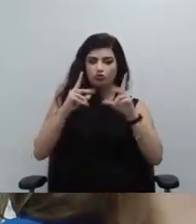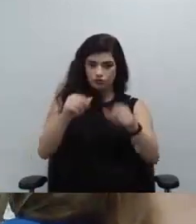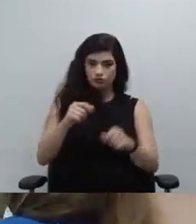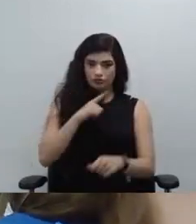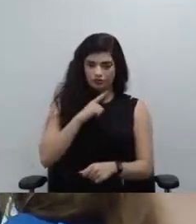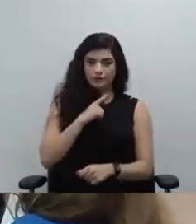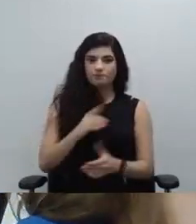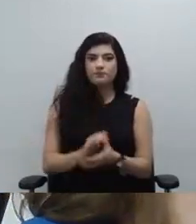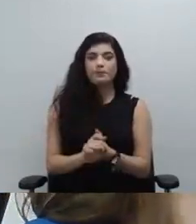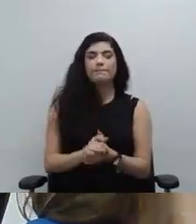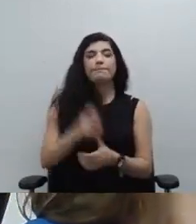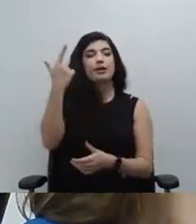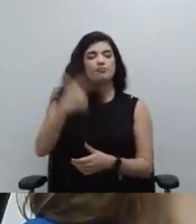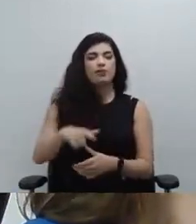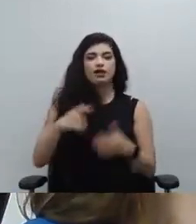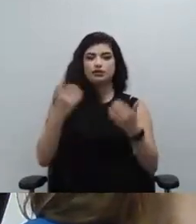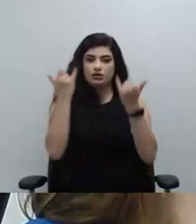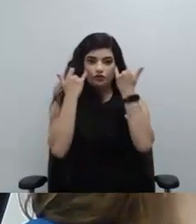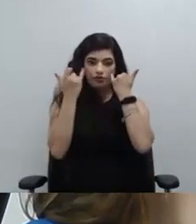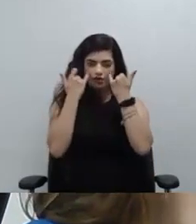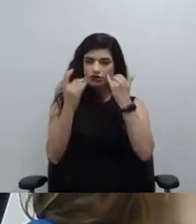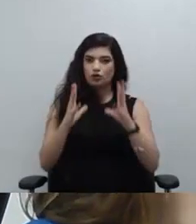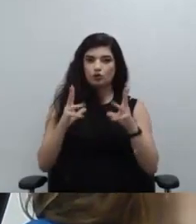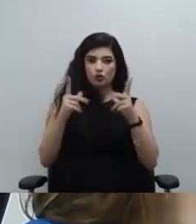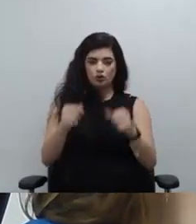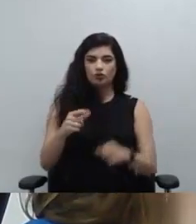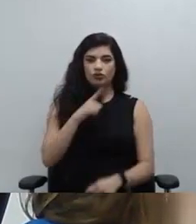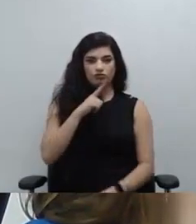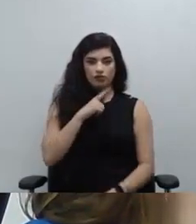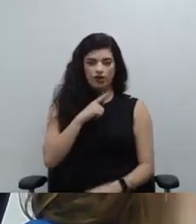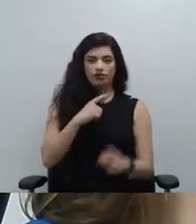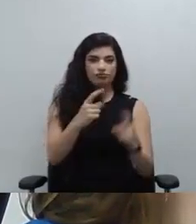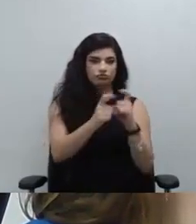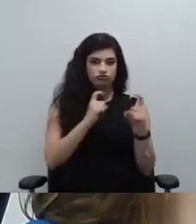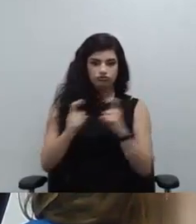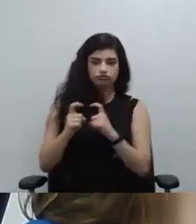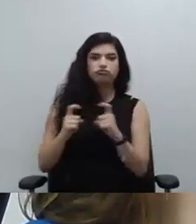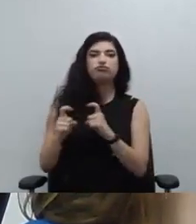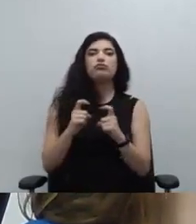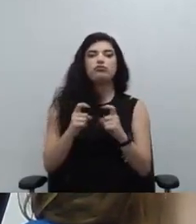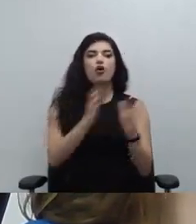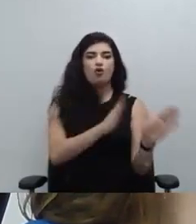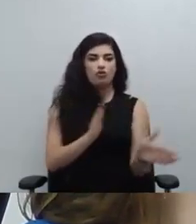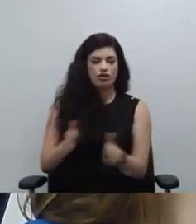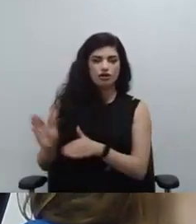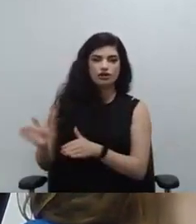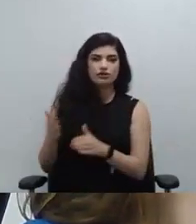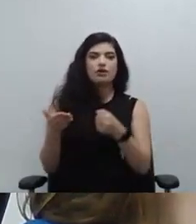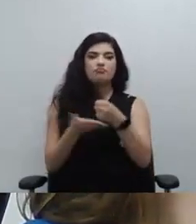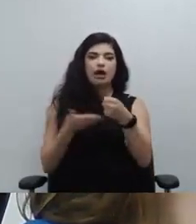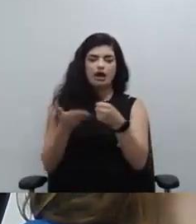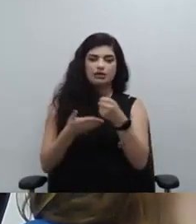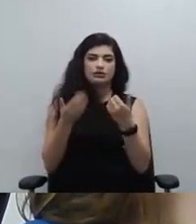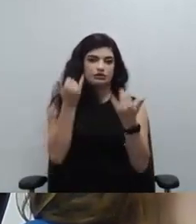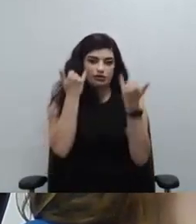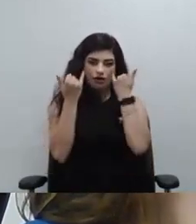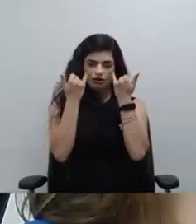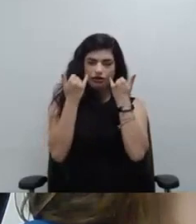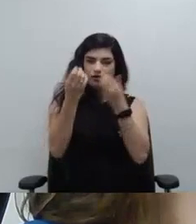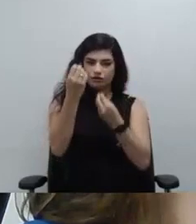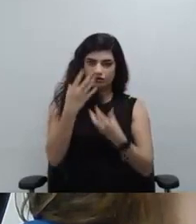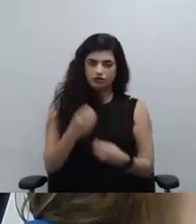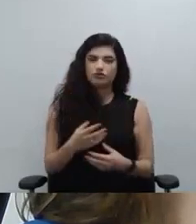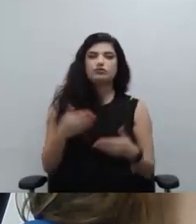mesma forma, todos os dados coletados durante a organização das pré-conferências e da Conferência Estadual foram organizados em uma base de dados, apresentados no formato